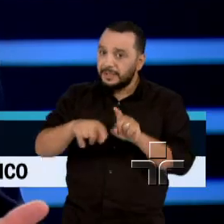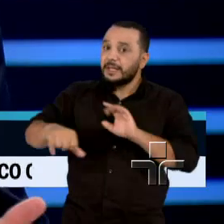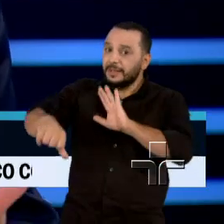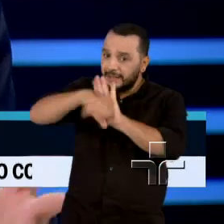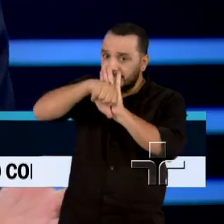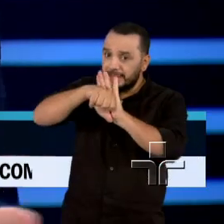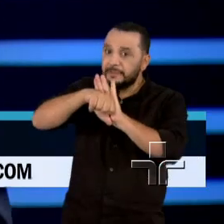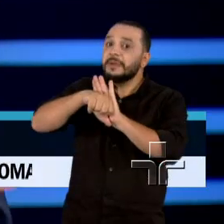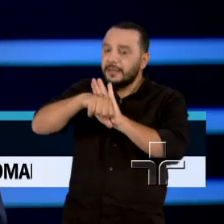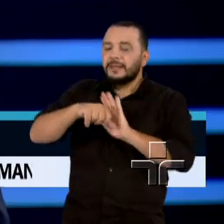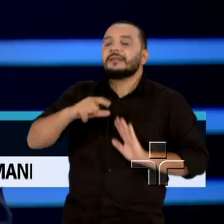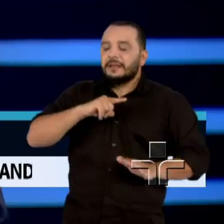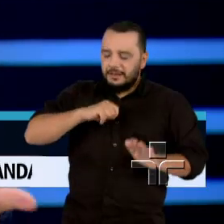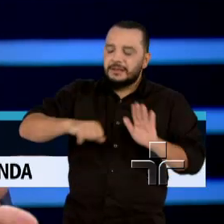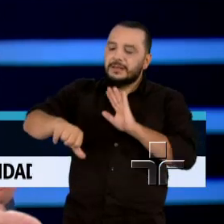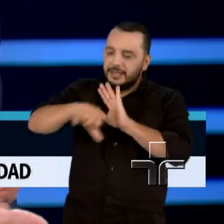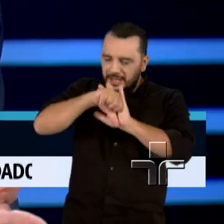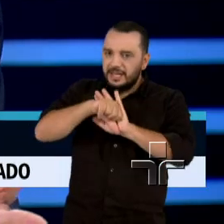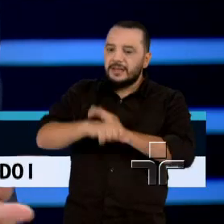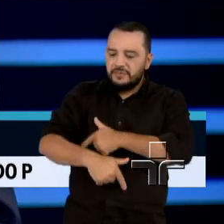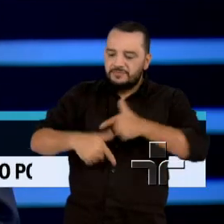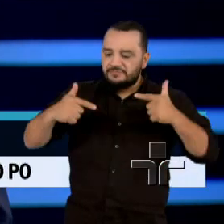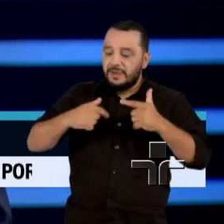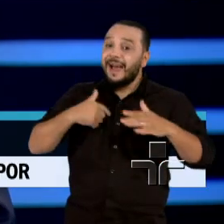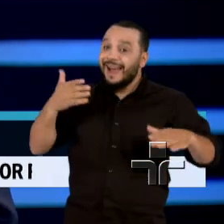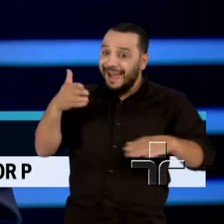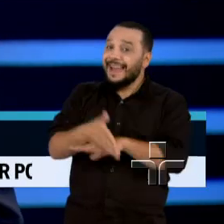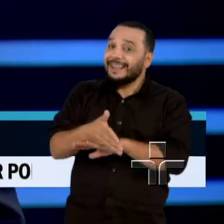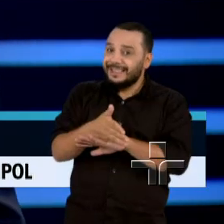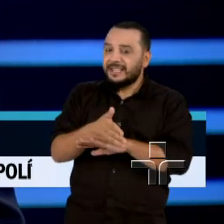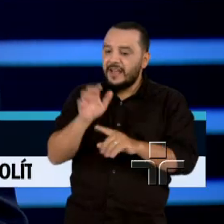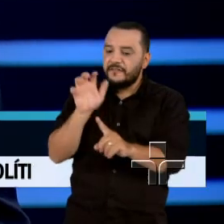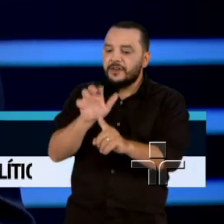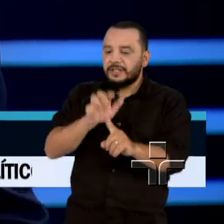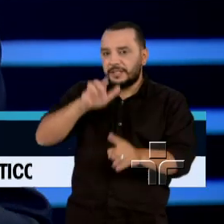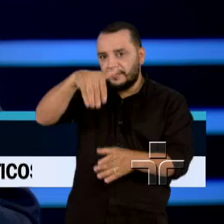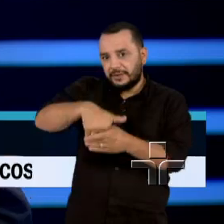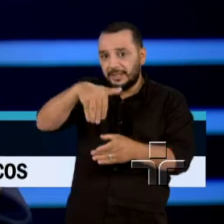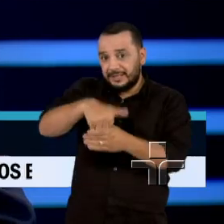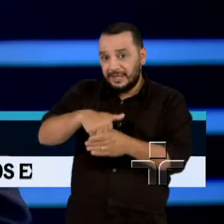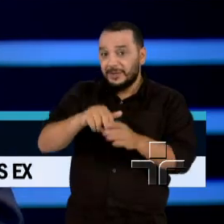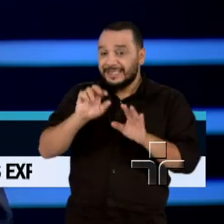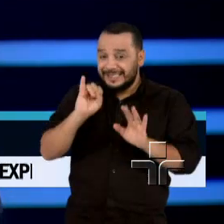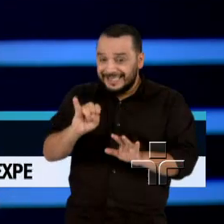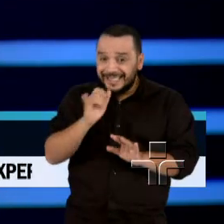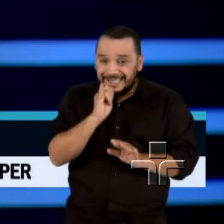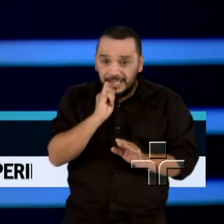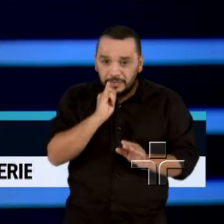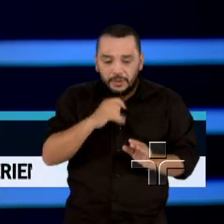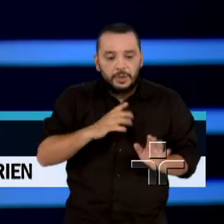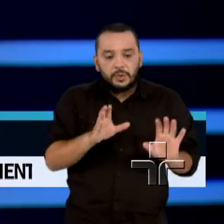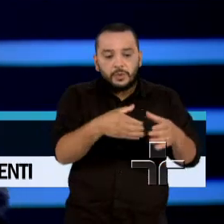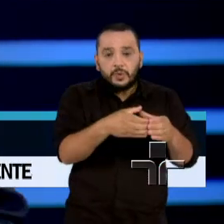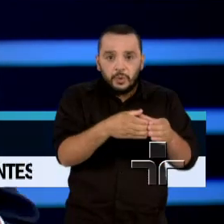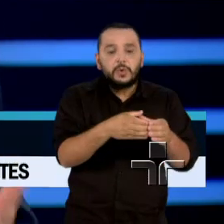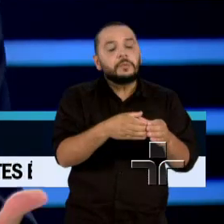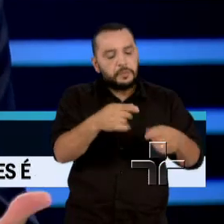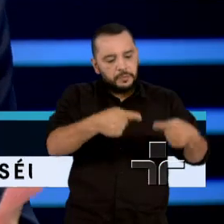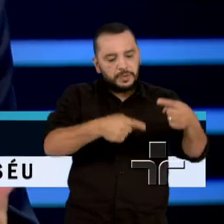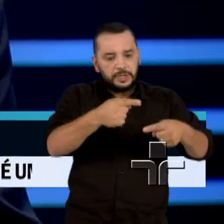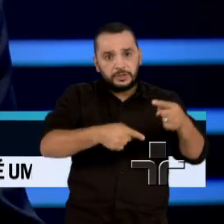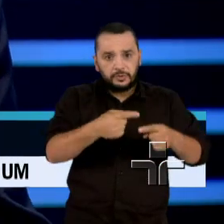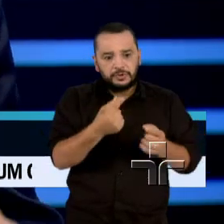Então, se você retira desses grupos a possibilidade dos grupos políticos legítimos,